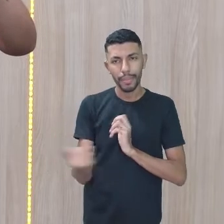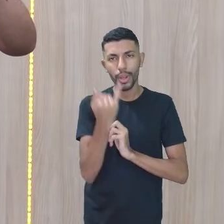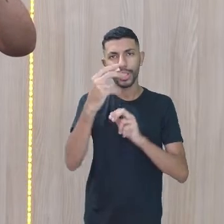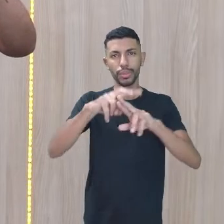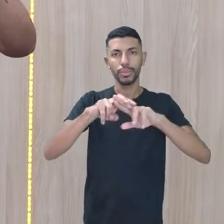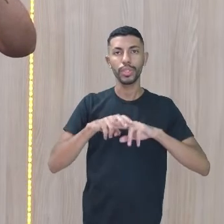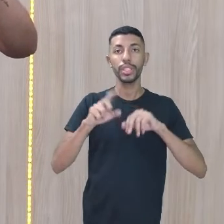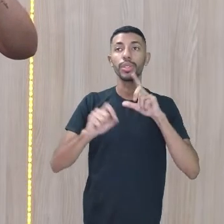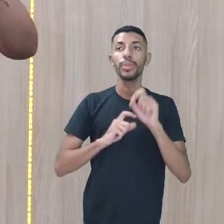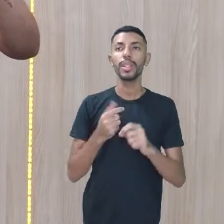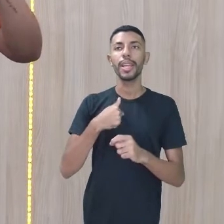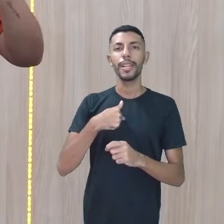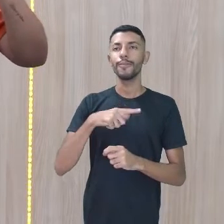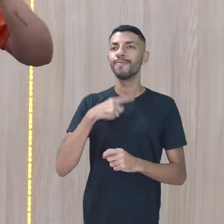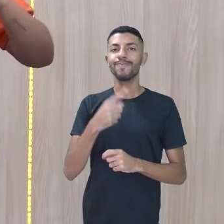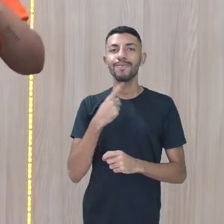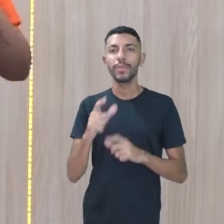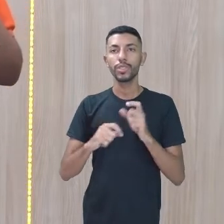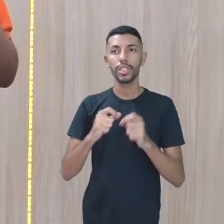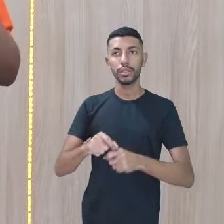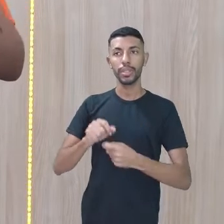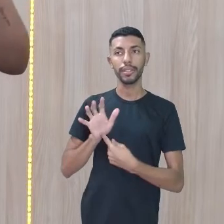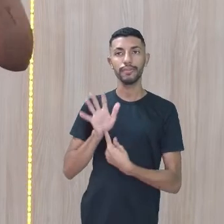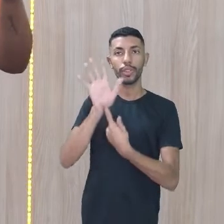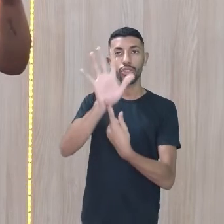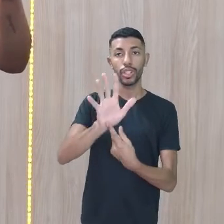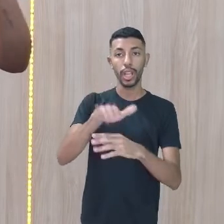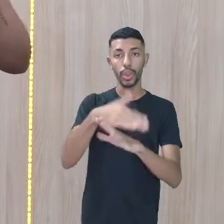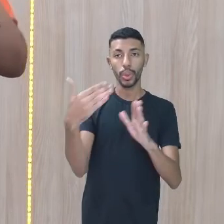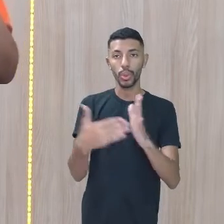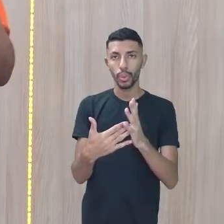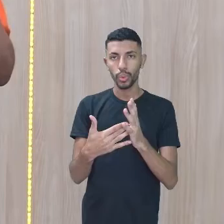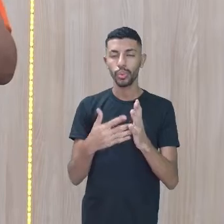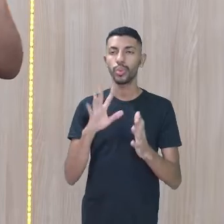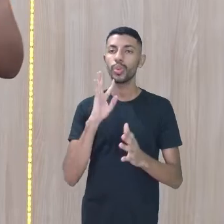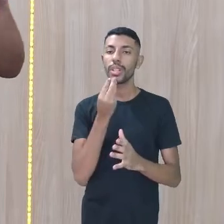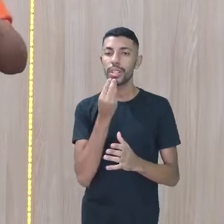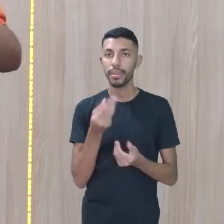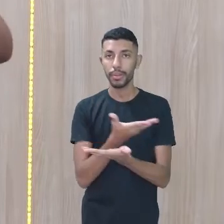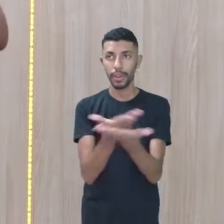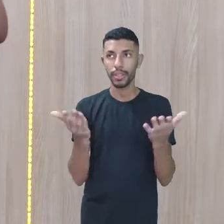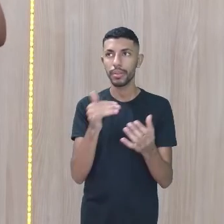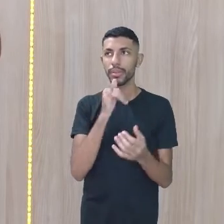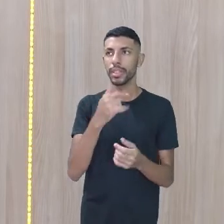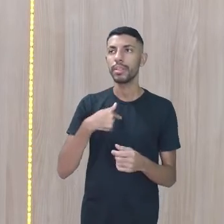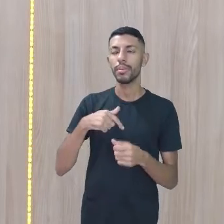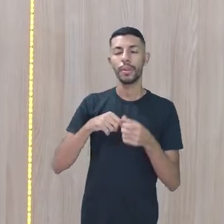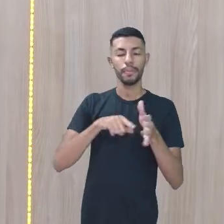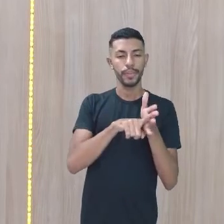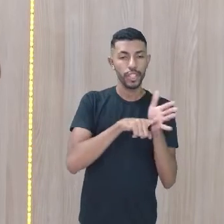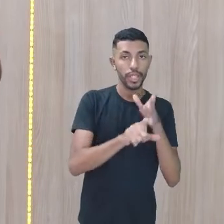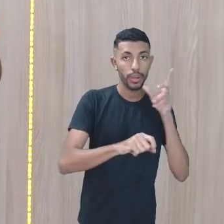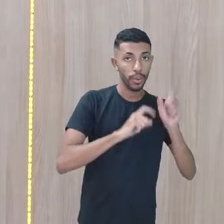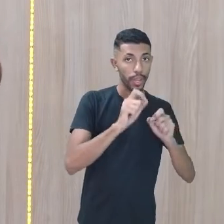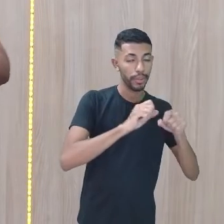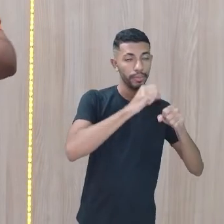sentido, eu não consigo passar tudo para vocês de conhecimento. Por exemplo, eu pesquisei sobre o sistema